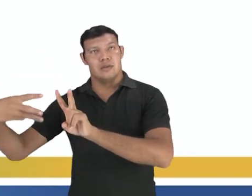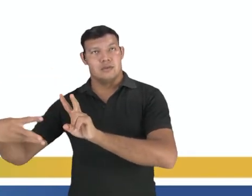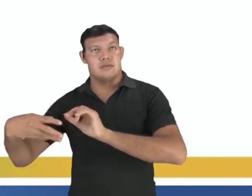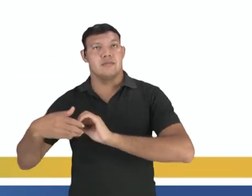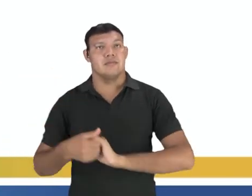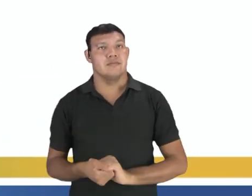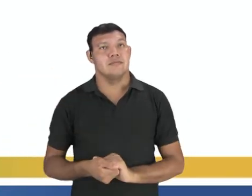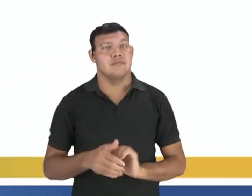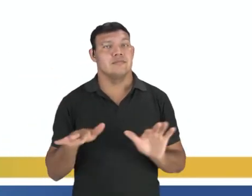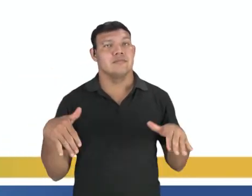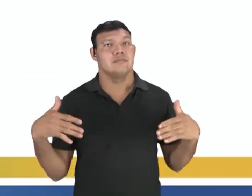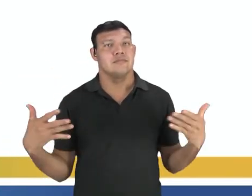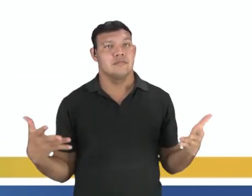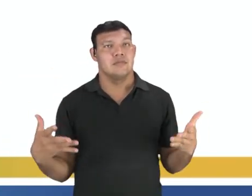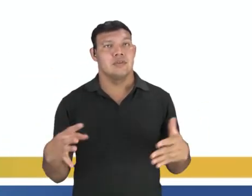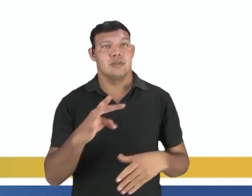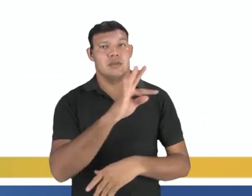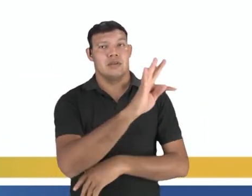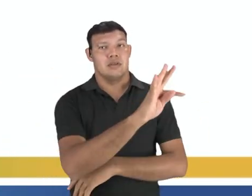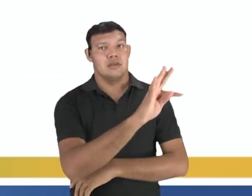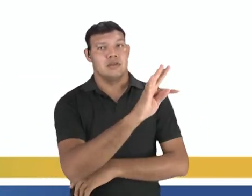E minha tangente de 60